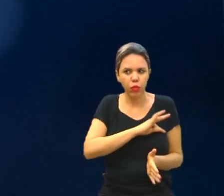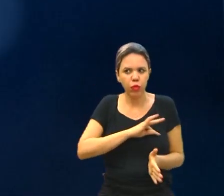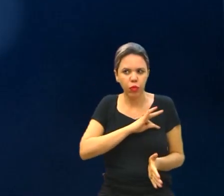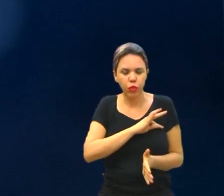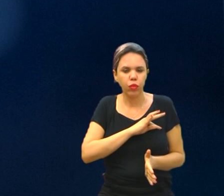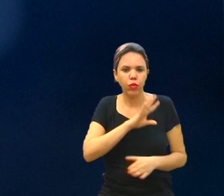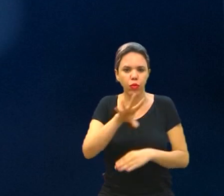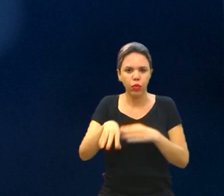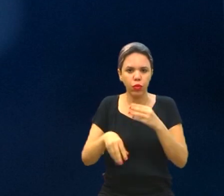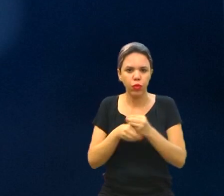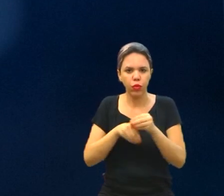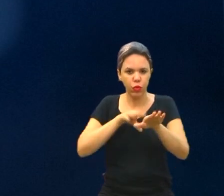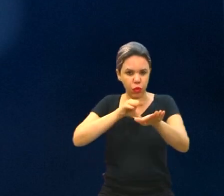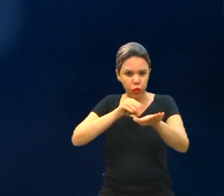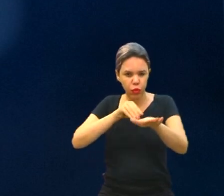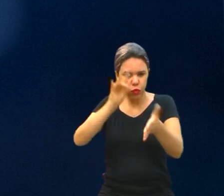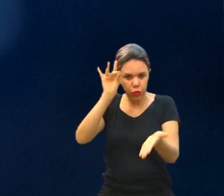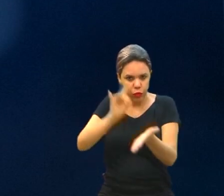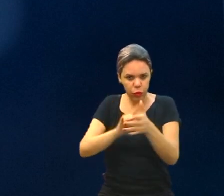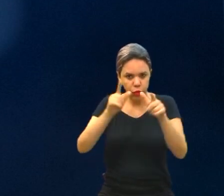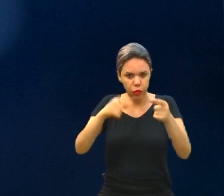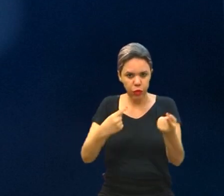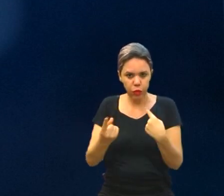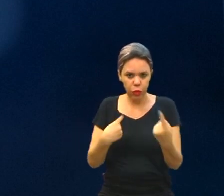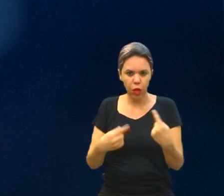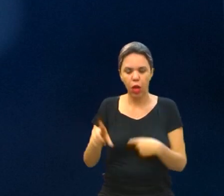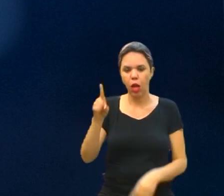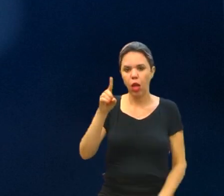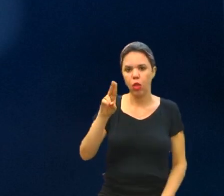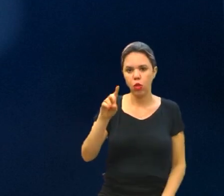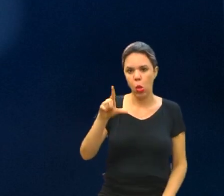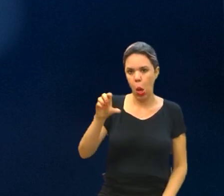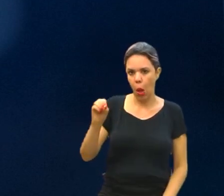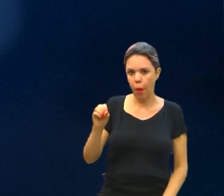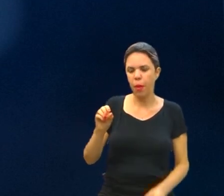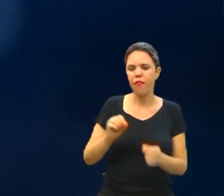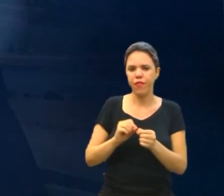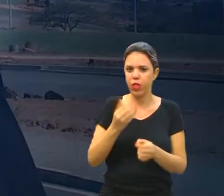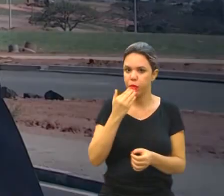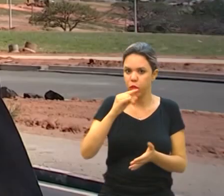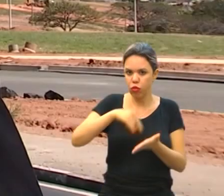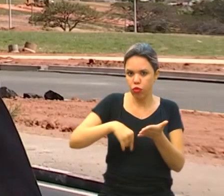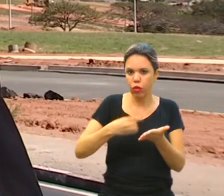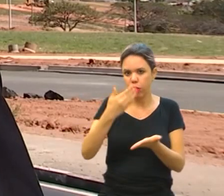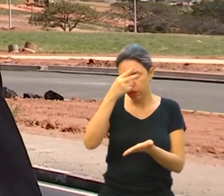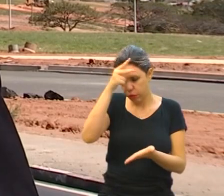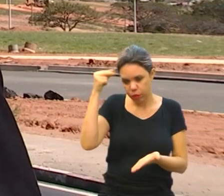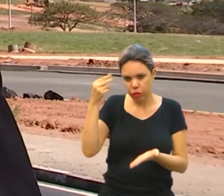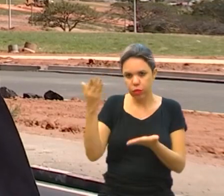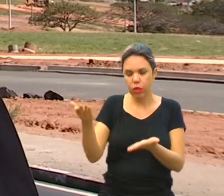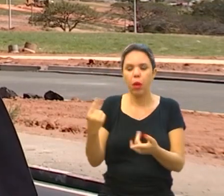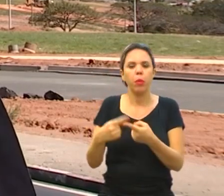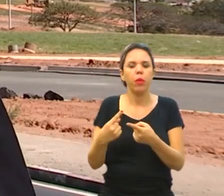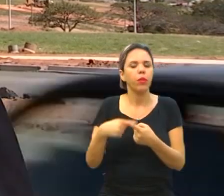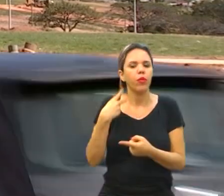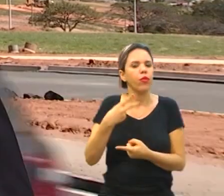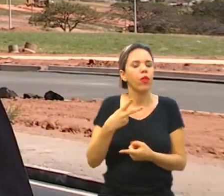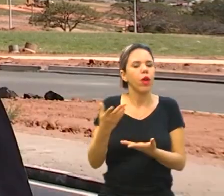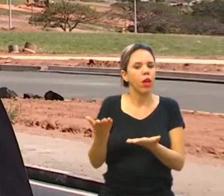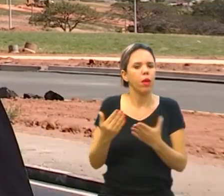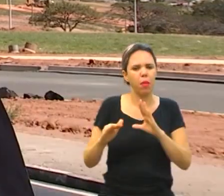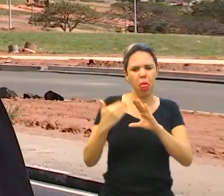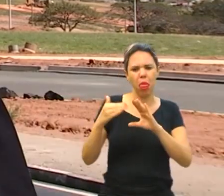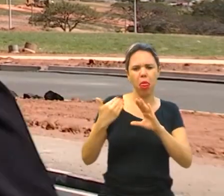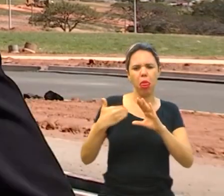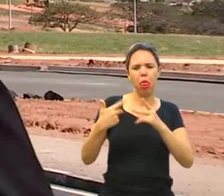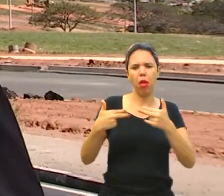estudos técnicos para a instalação de radares fixos na via John Boy Dunlop. Eu fiz um requerimento. Requerimento por quê? O